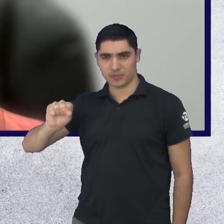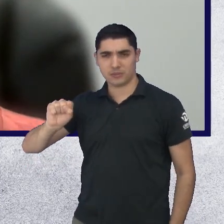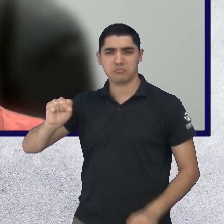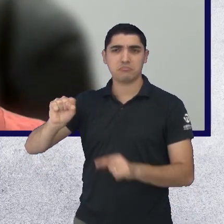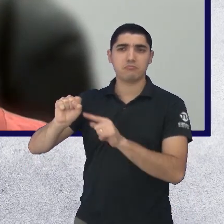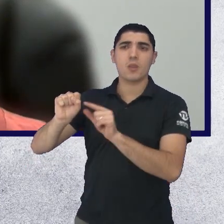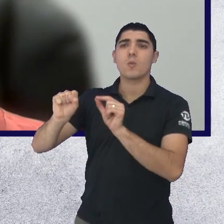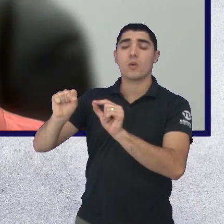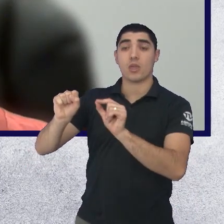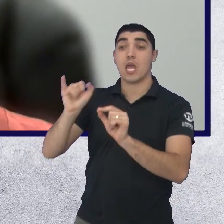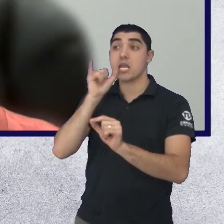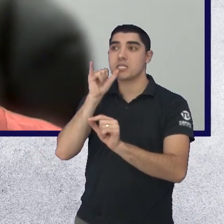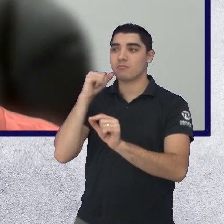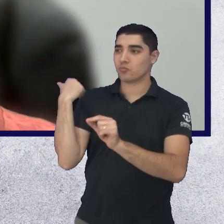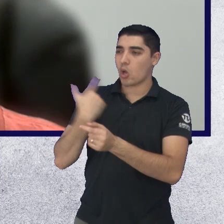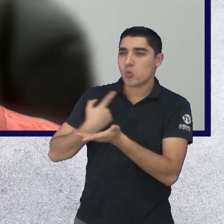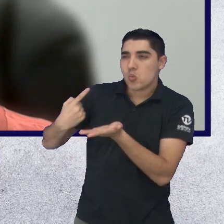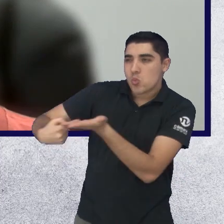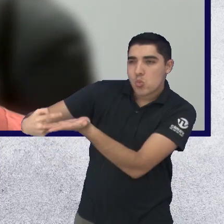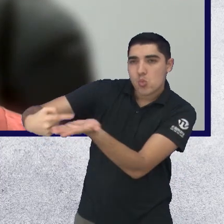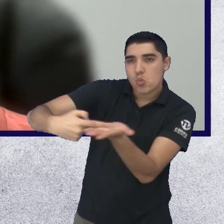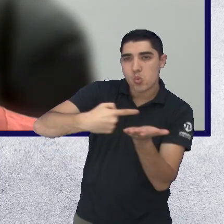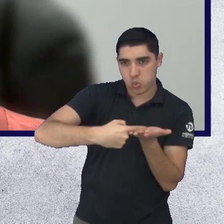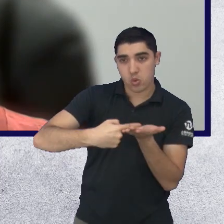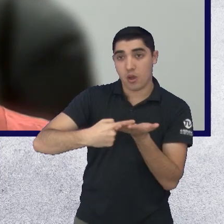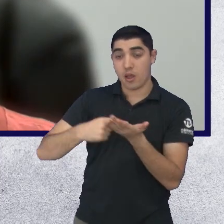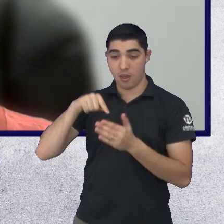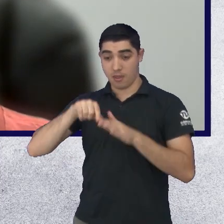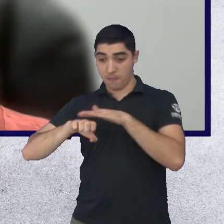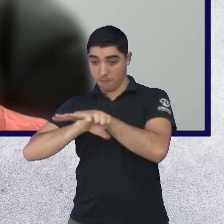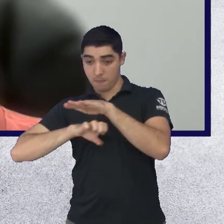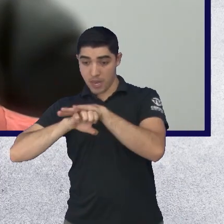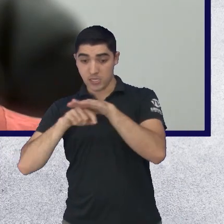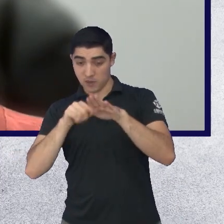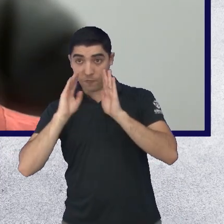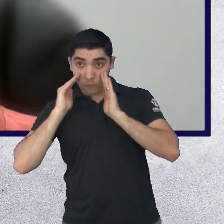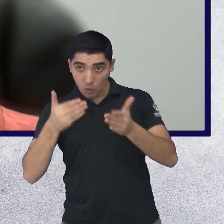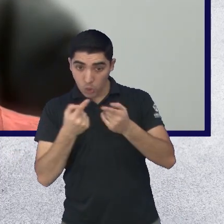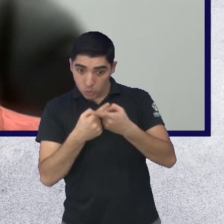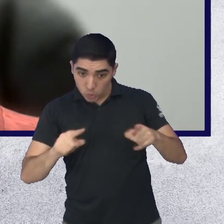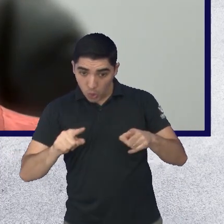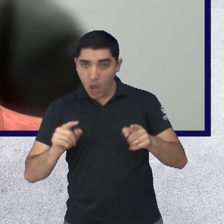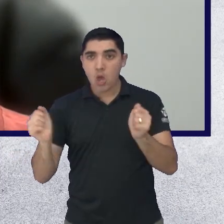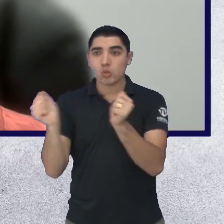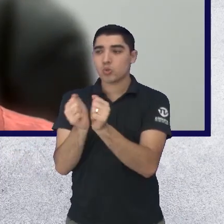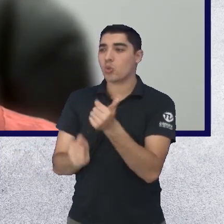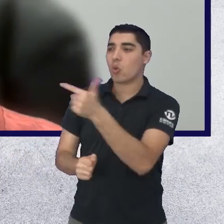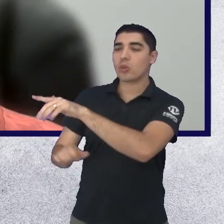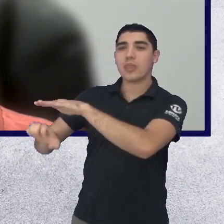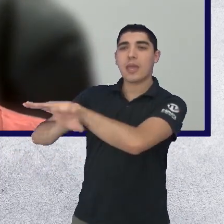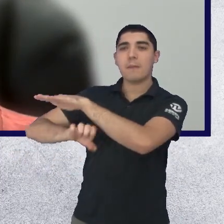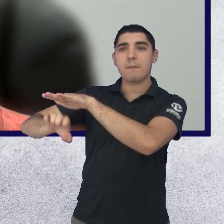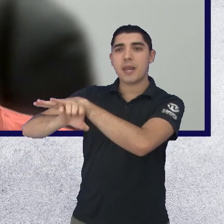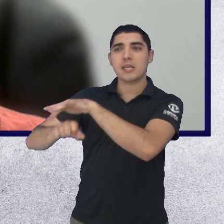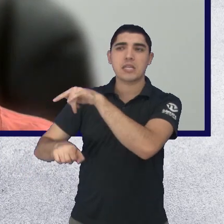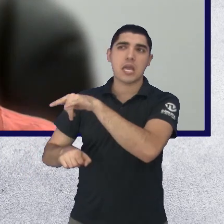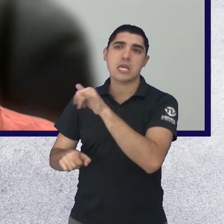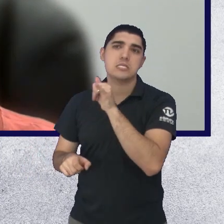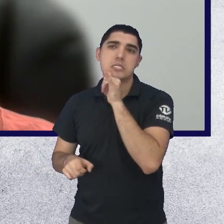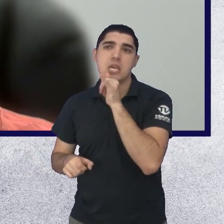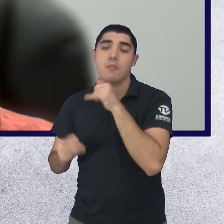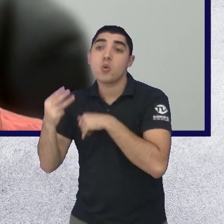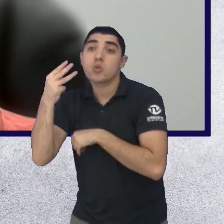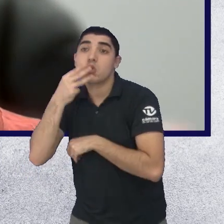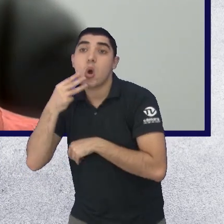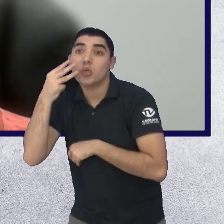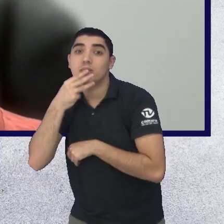uma colaboração de uma empresa focada em churrasco com uma empresa, por exemplo, que trabalha com doces,